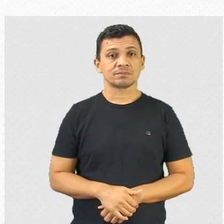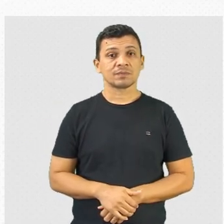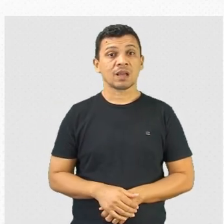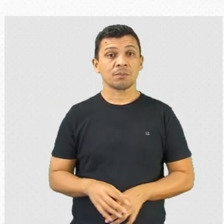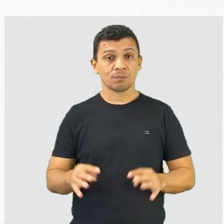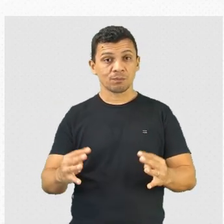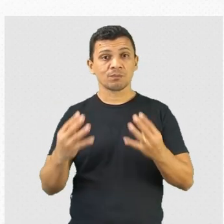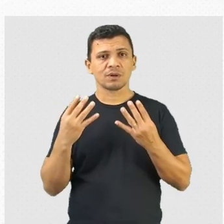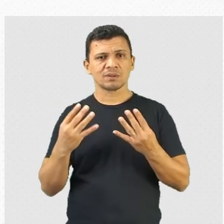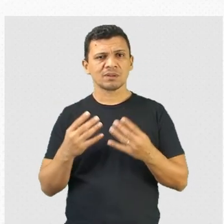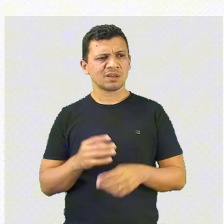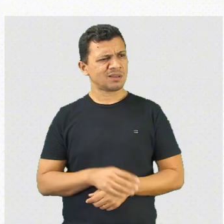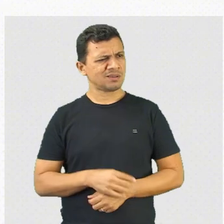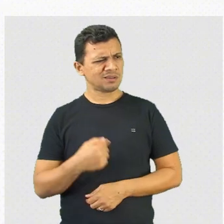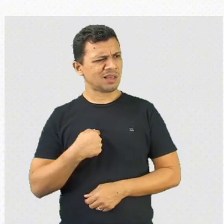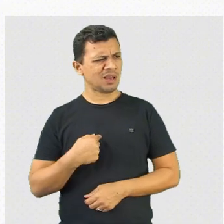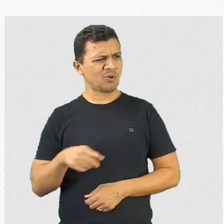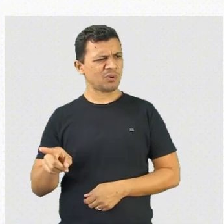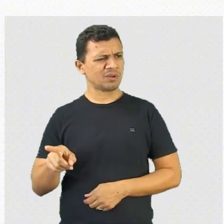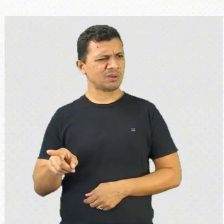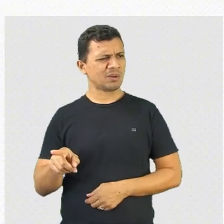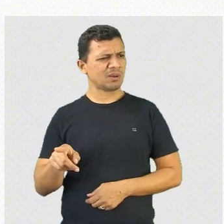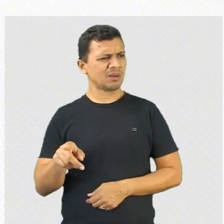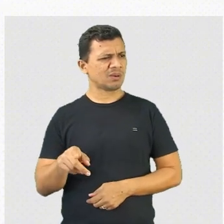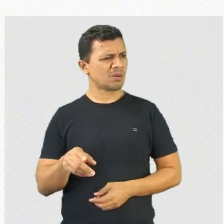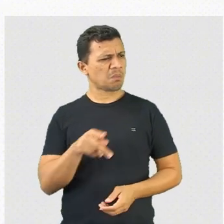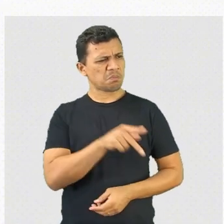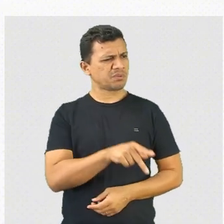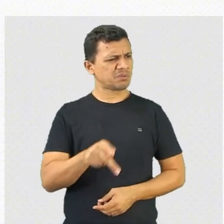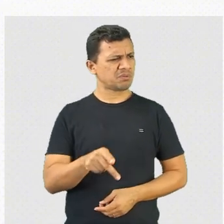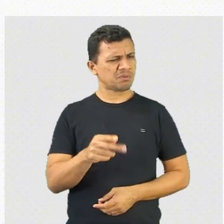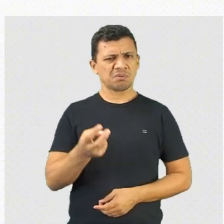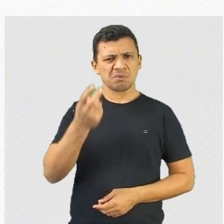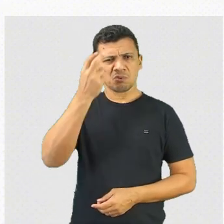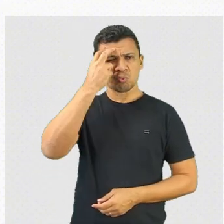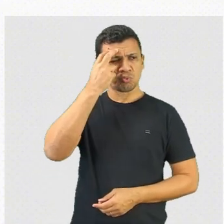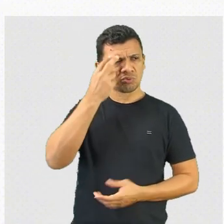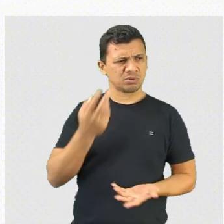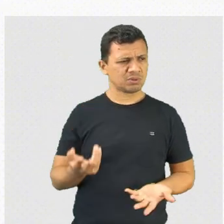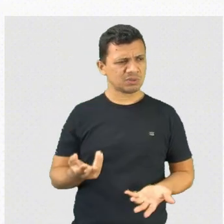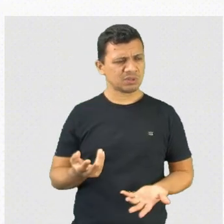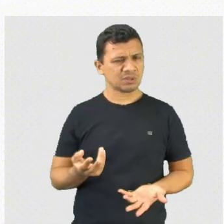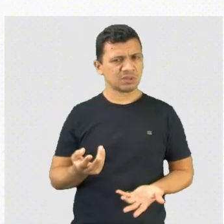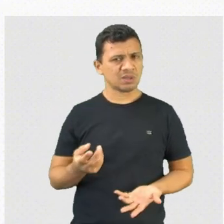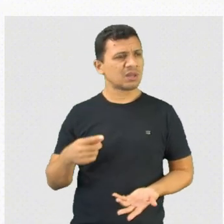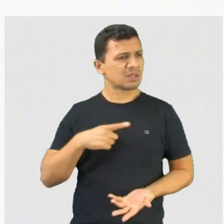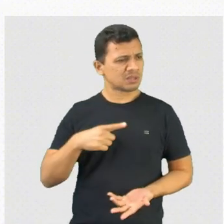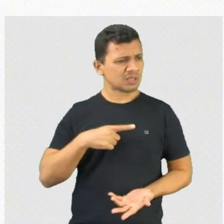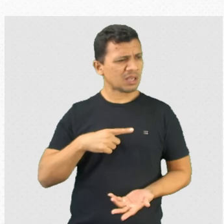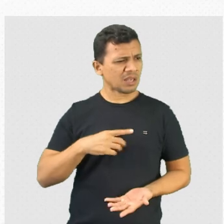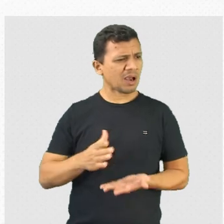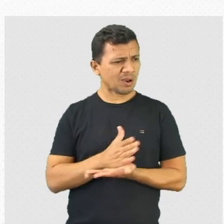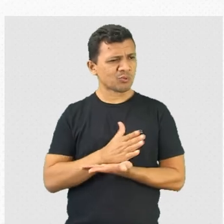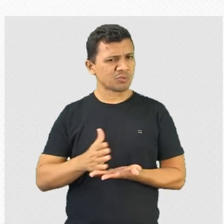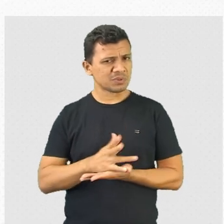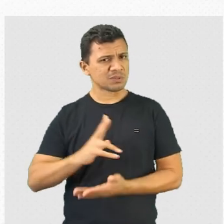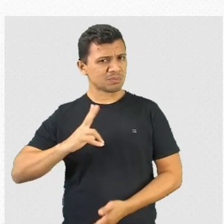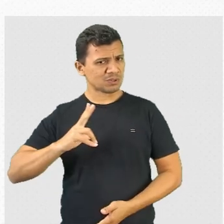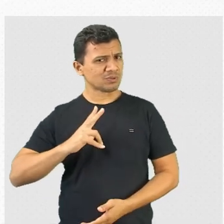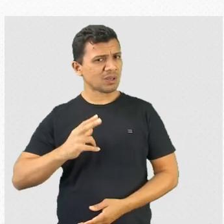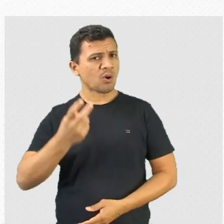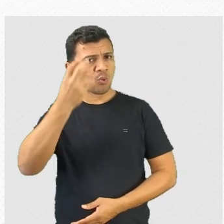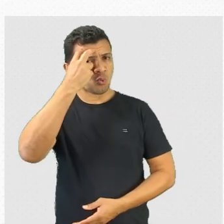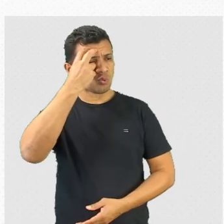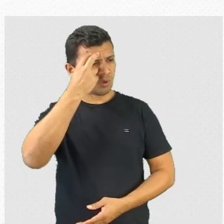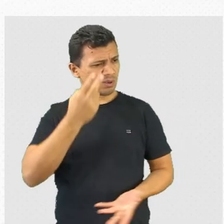atento para dizer, não, mas é porque fulano, o professor está dizendo que a cultura, que existem aí particularidades culturais e tal, mas